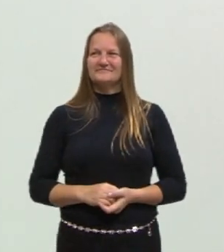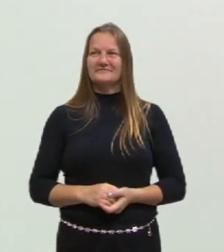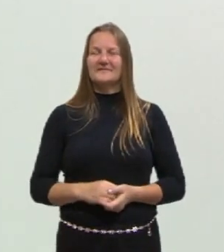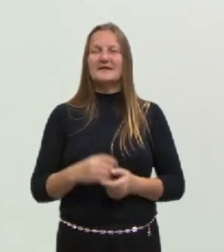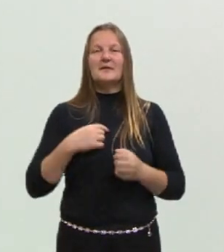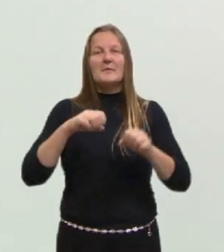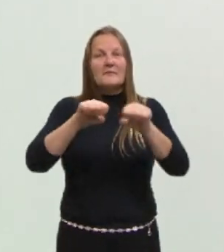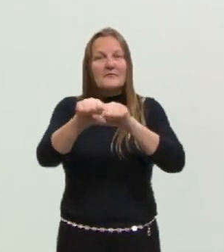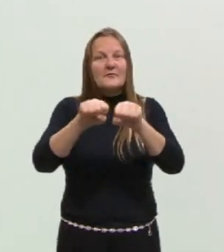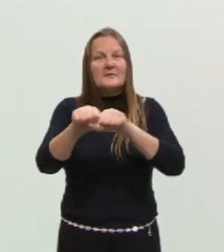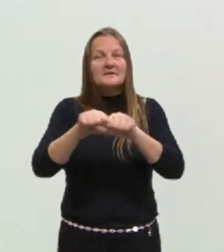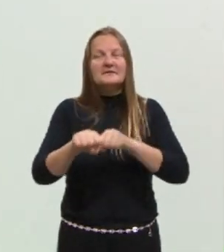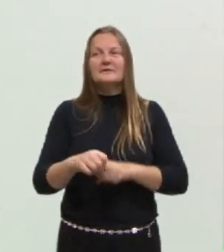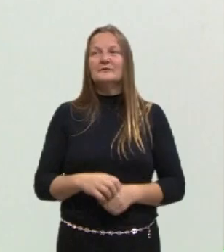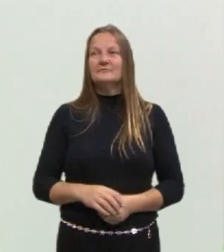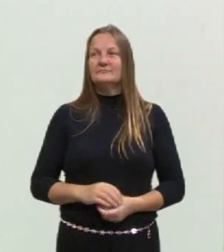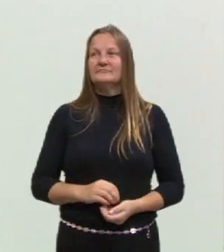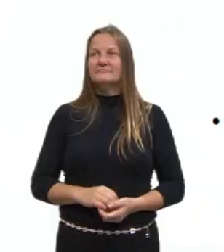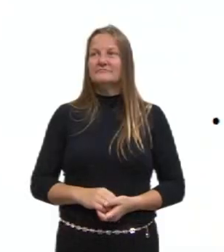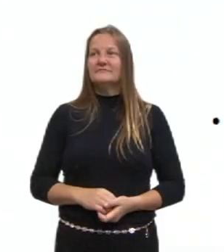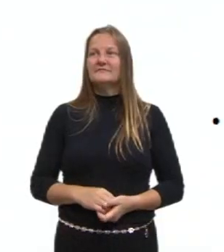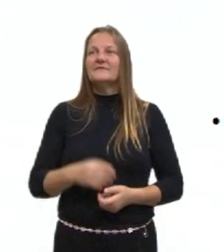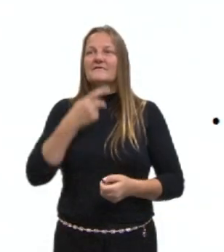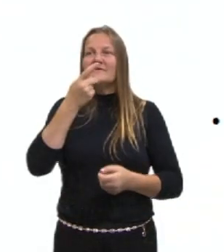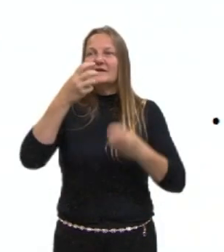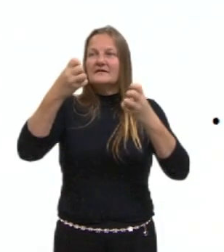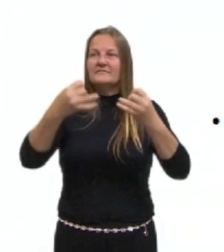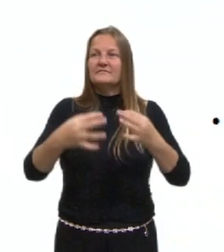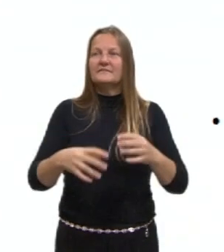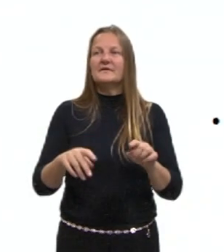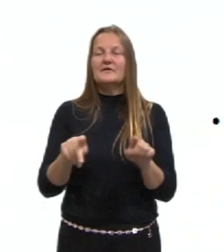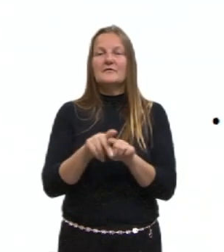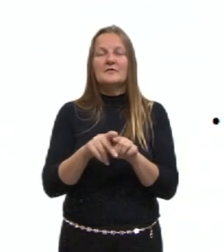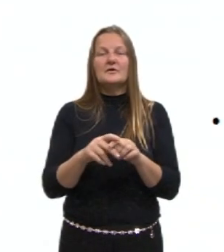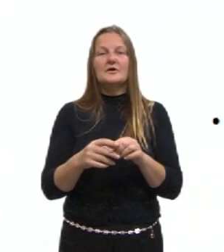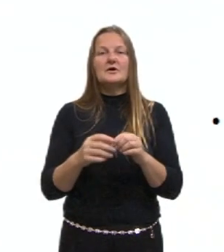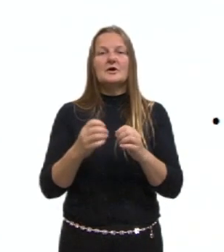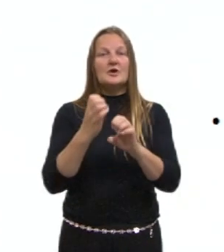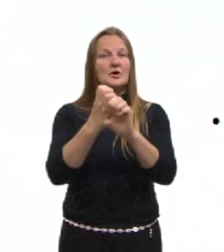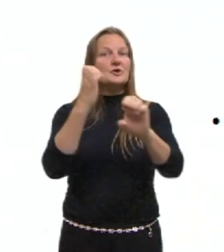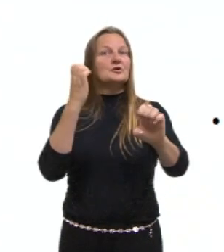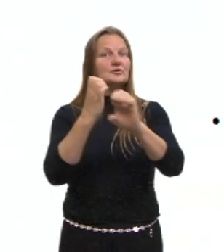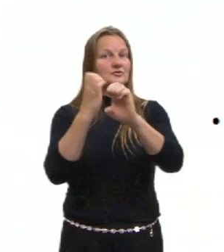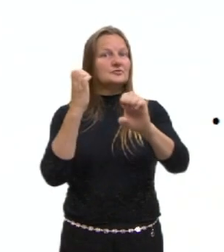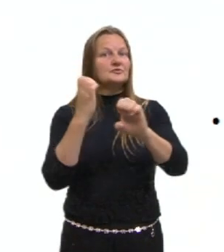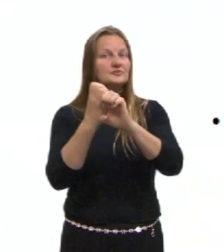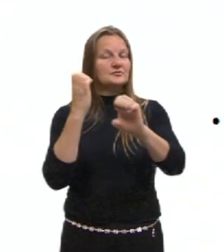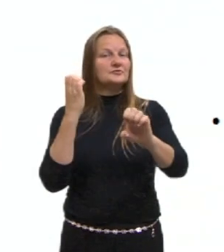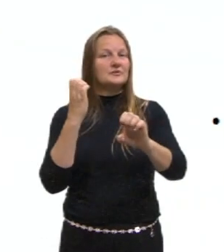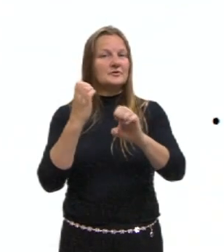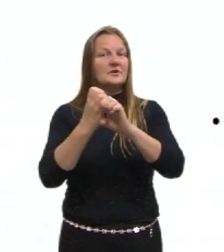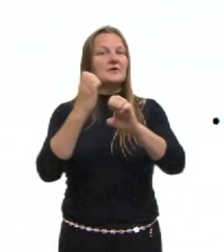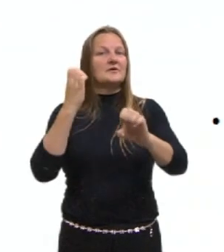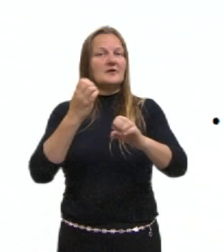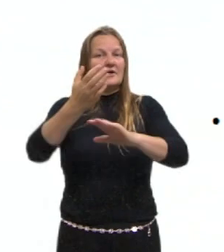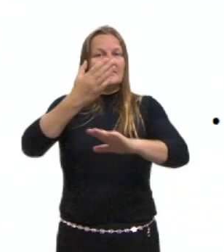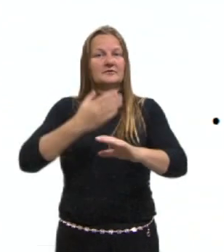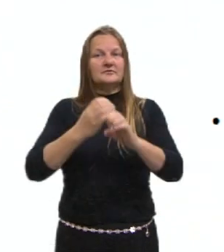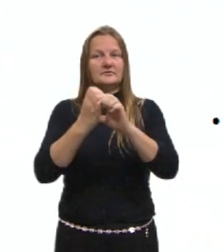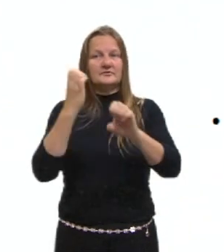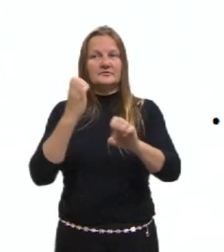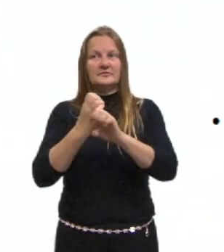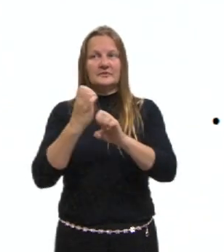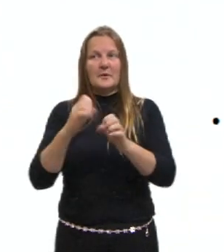minha formação, falei em várias aulas, né? Minha formação ela é engenharia. Antes de ser professora de química, eu sou engenheira, minha